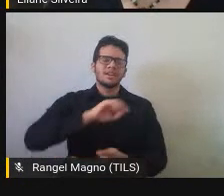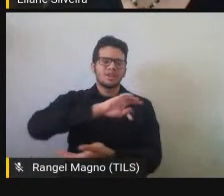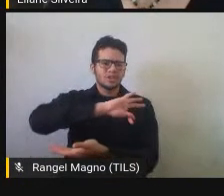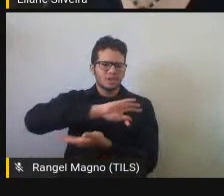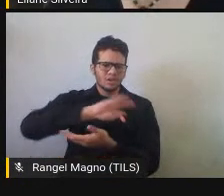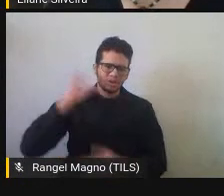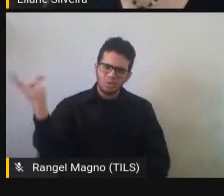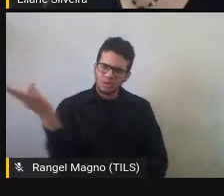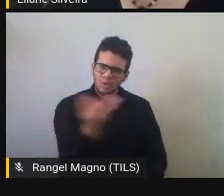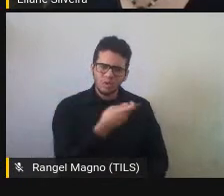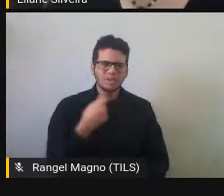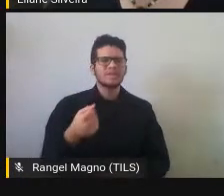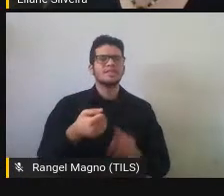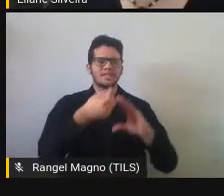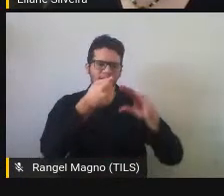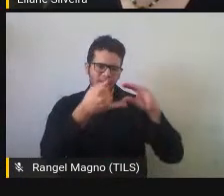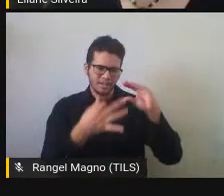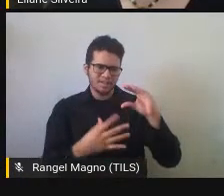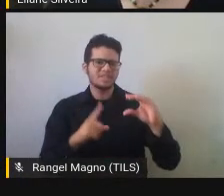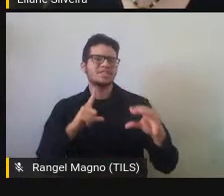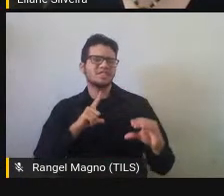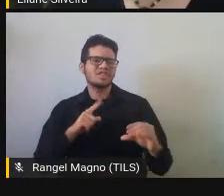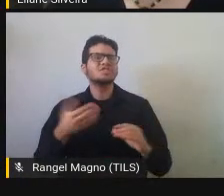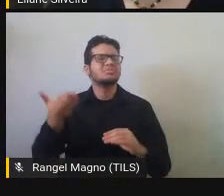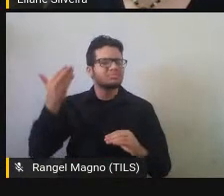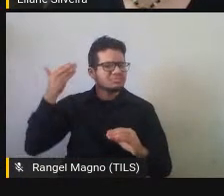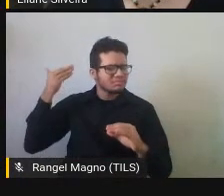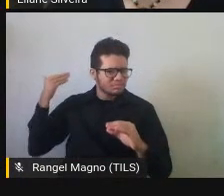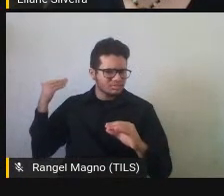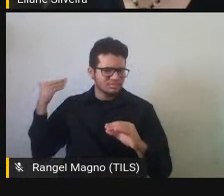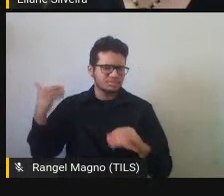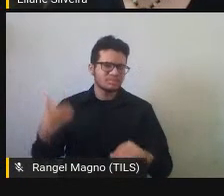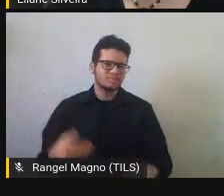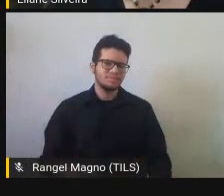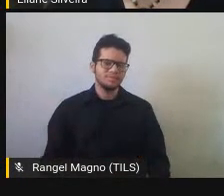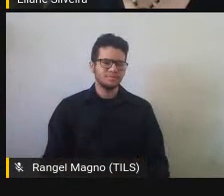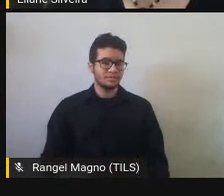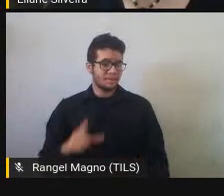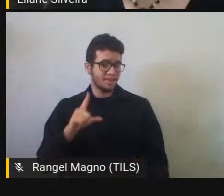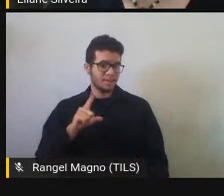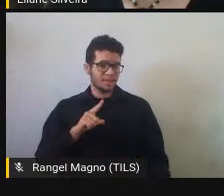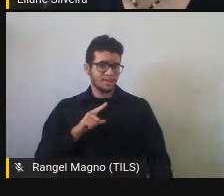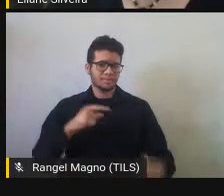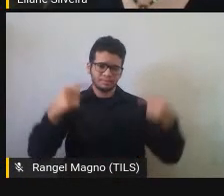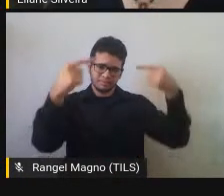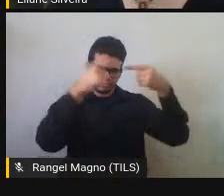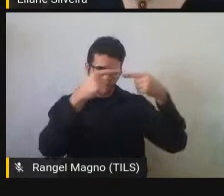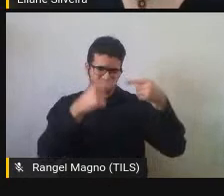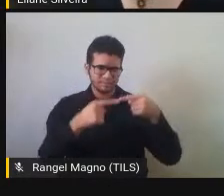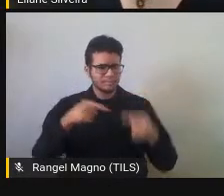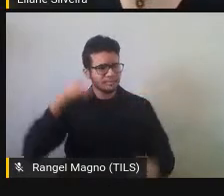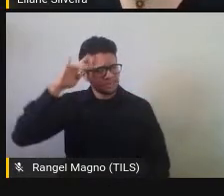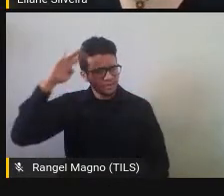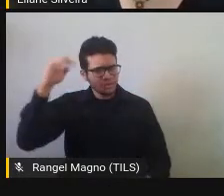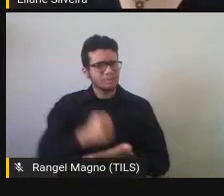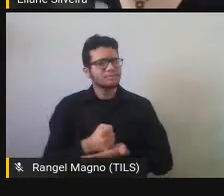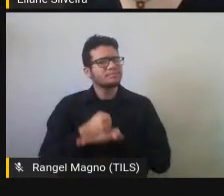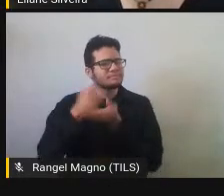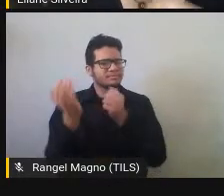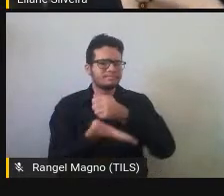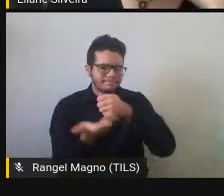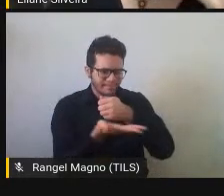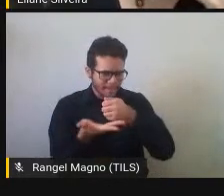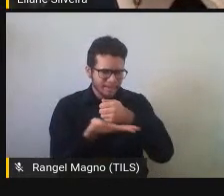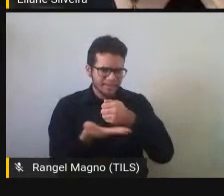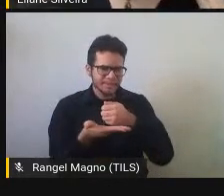na época em seguida ele apresenta o próprio memoir colocando a questão teórica que sustenta o mesmo então vocês veem que quando ele está